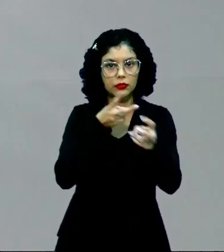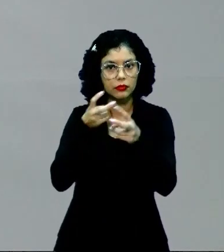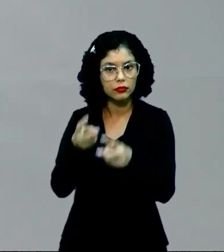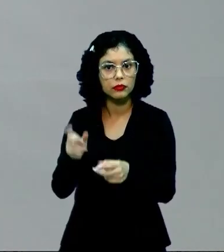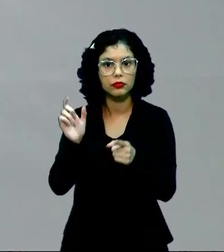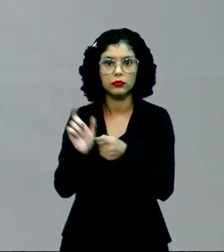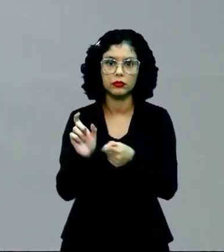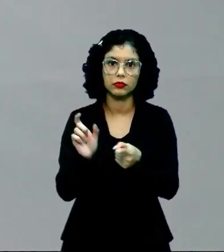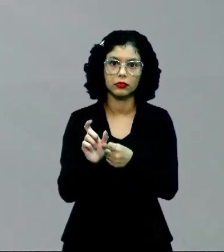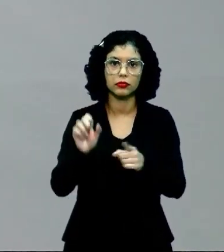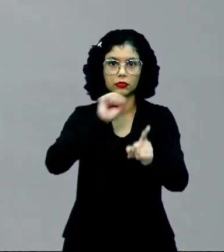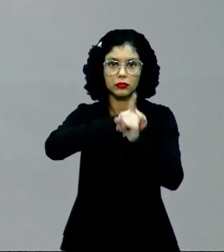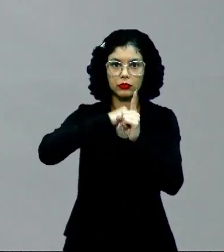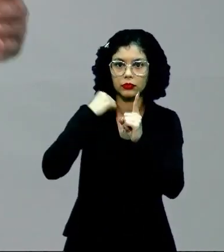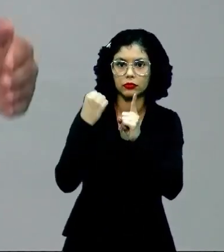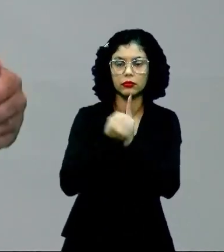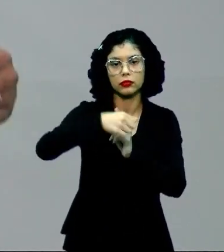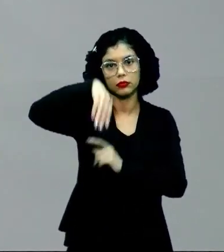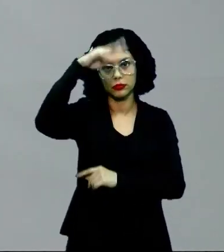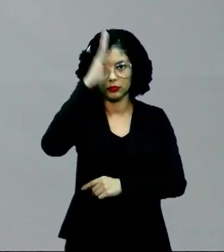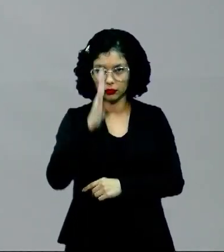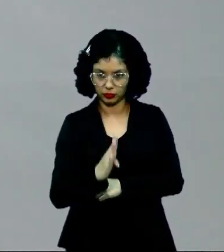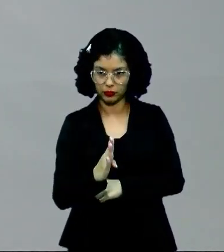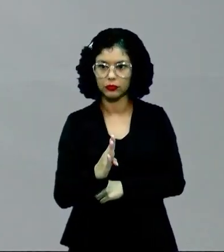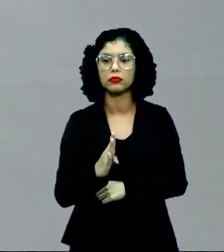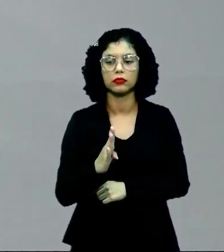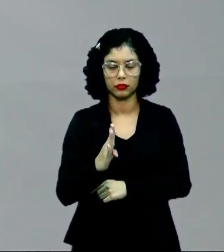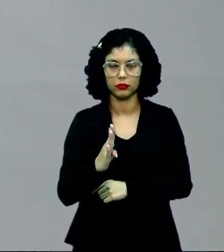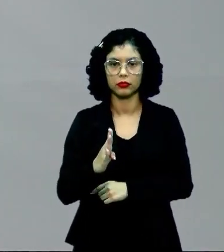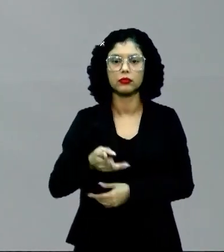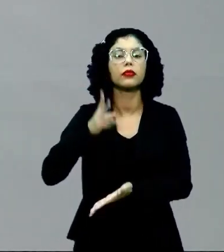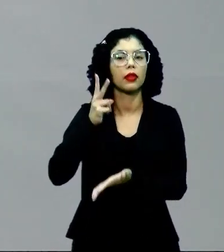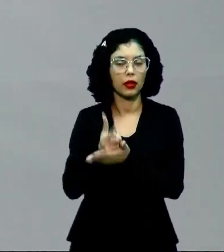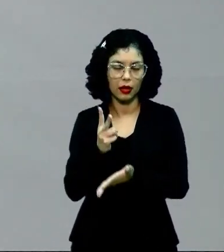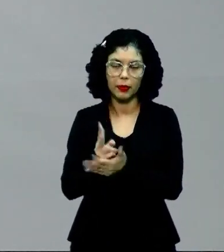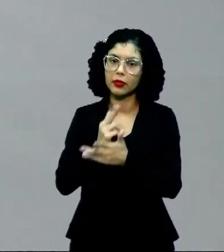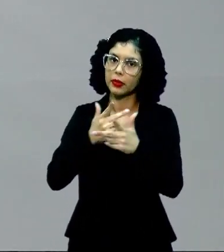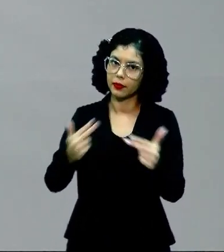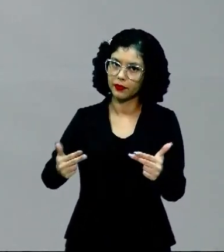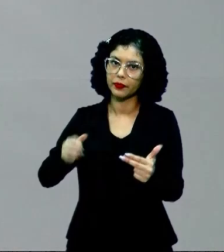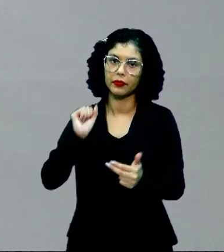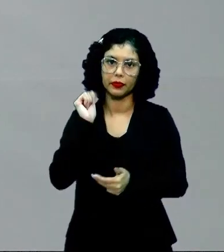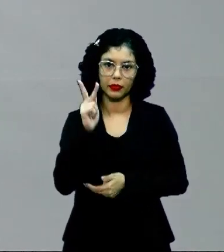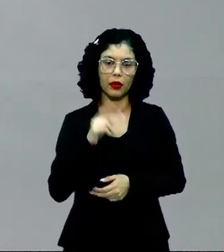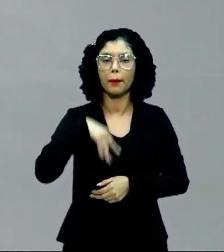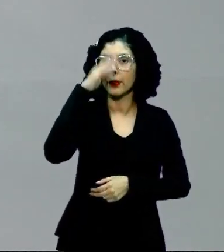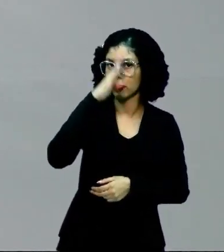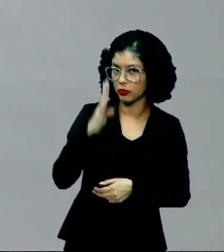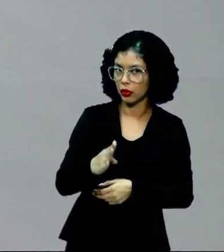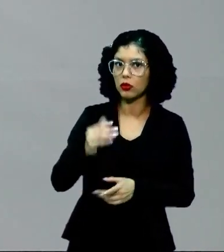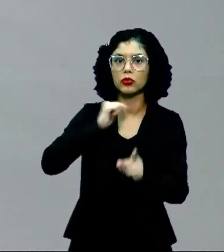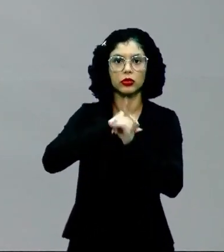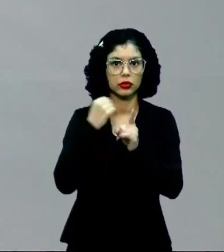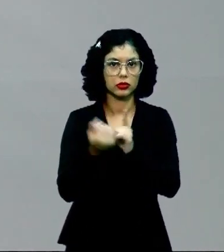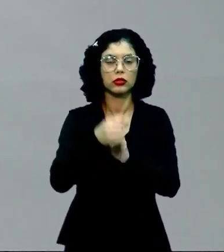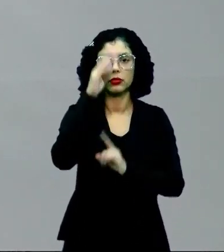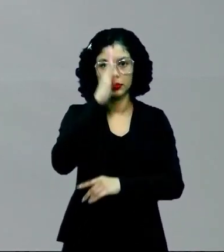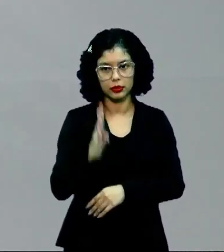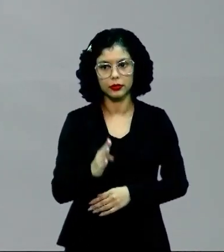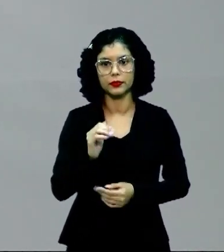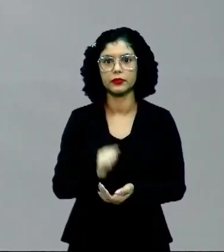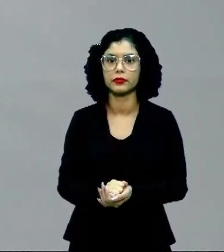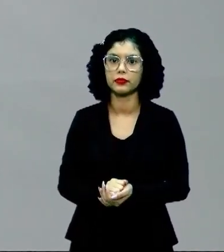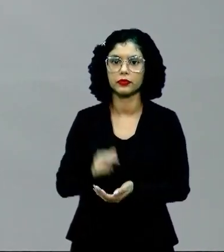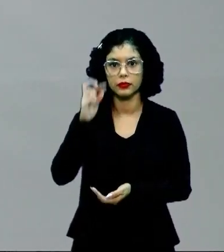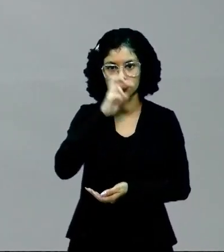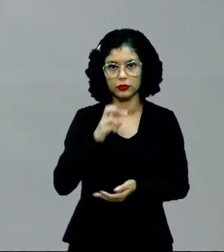a palavra sociedade brasileira, que é a mesma coisa, não é? Brasil, sociedade brasileira.